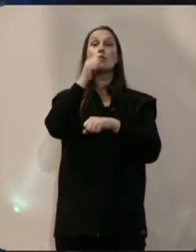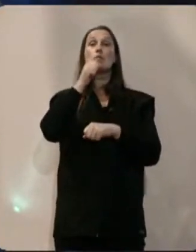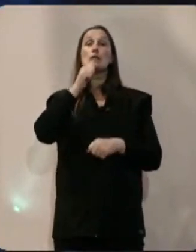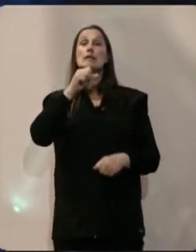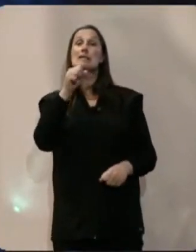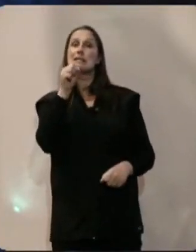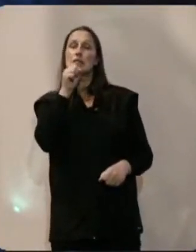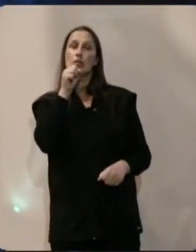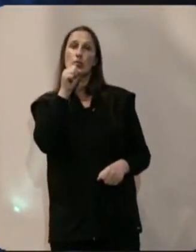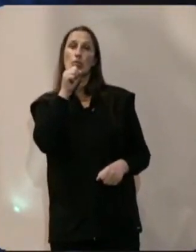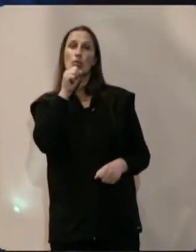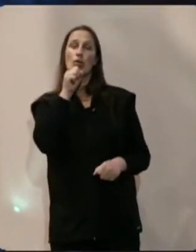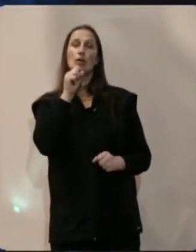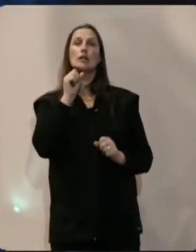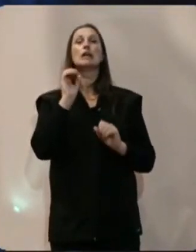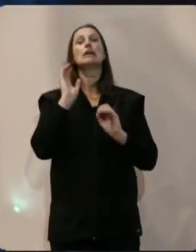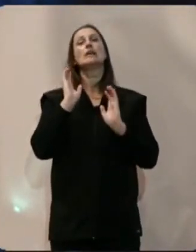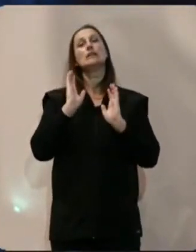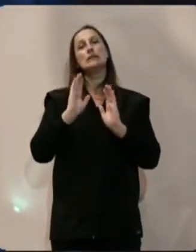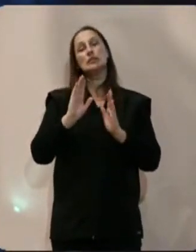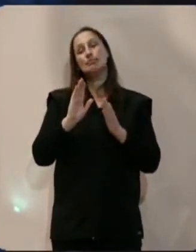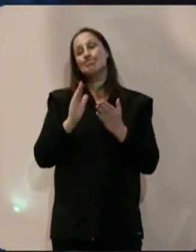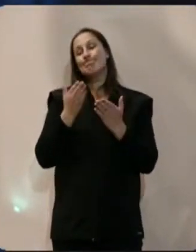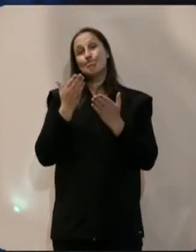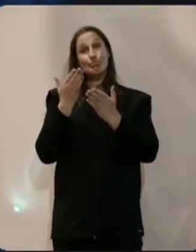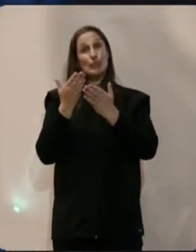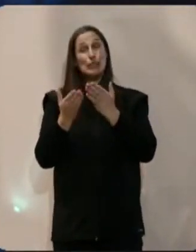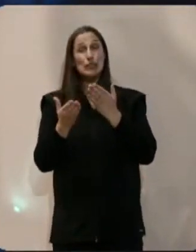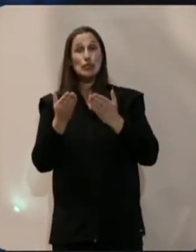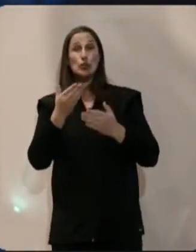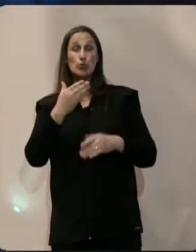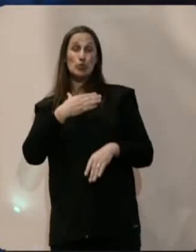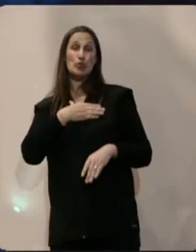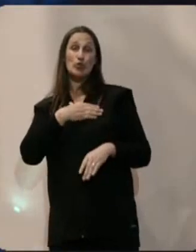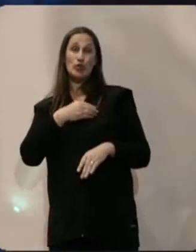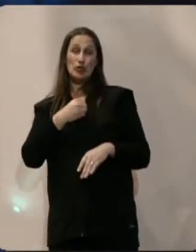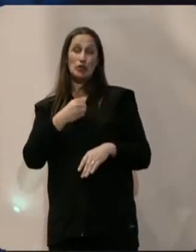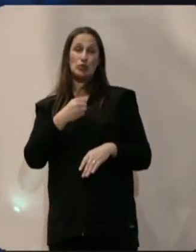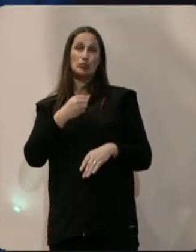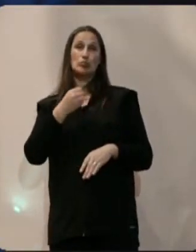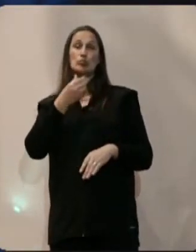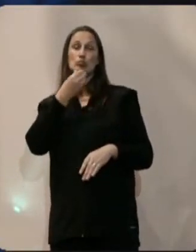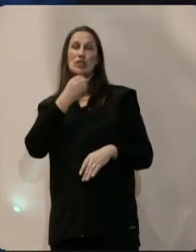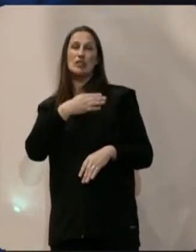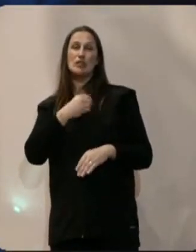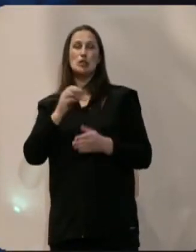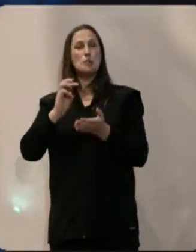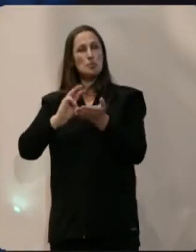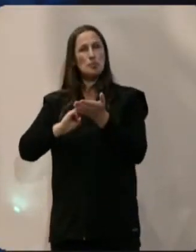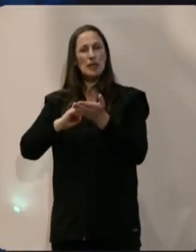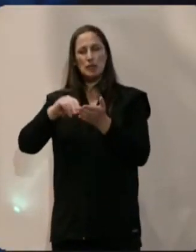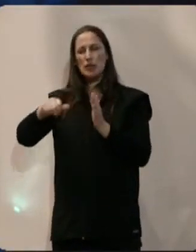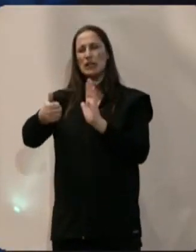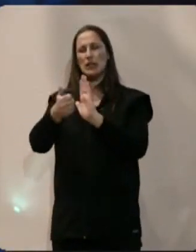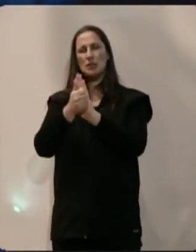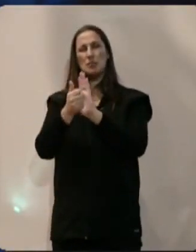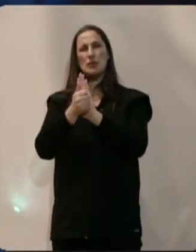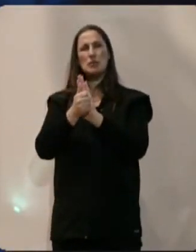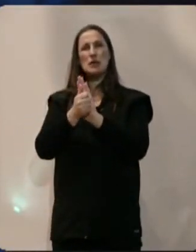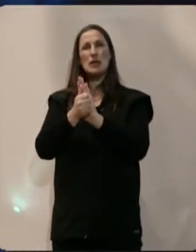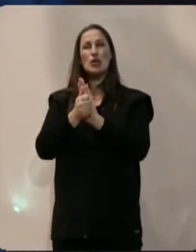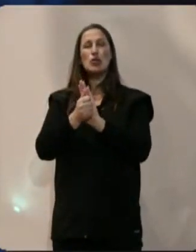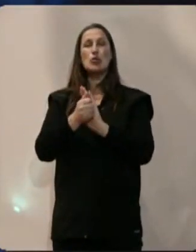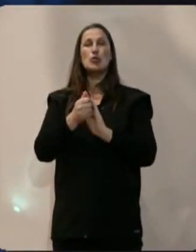que havia perdido um filho. Uma senhora, membro da nossa igreja, idosa, e ela